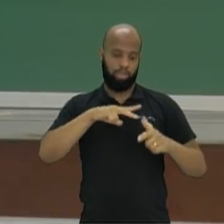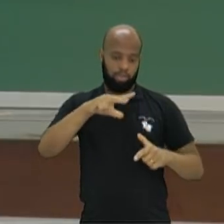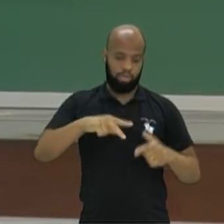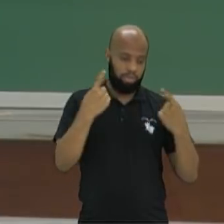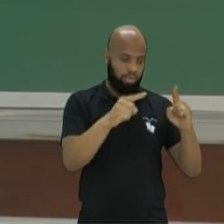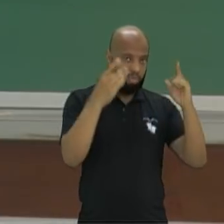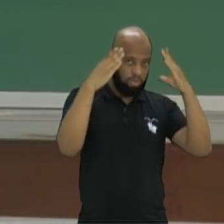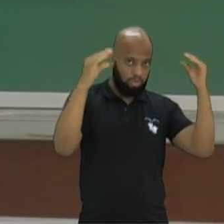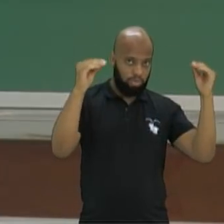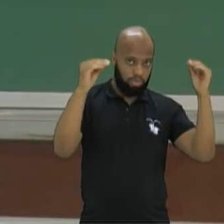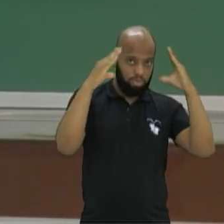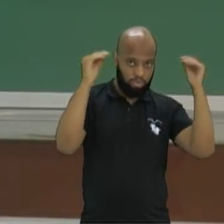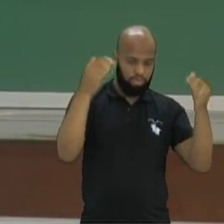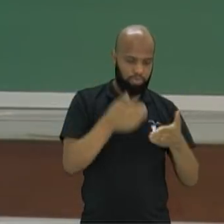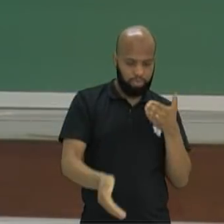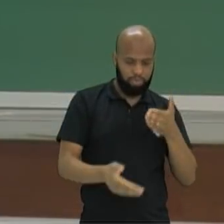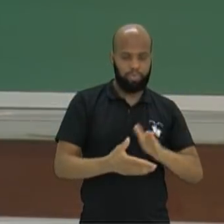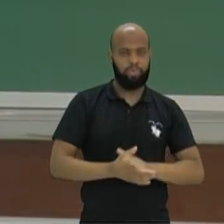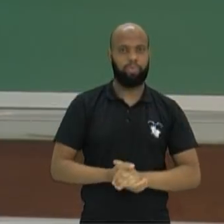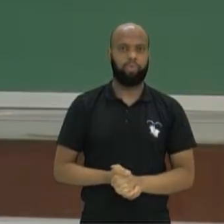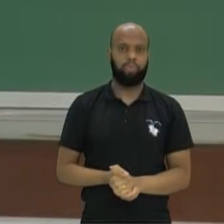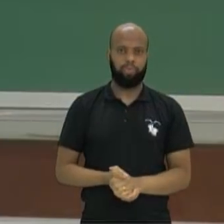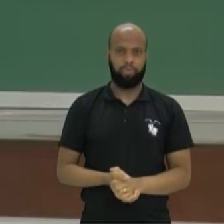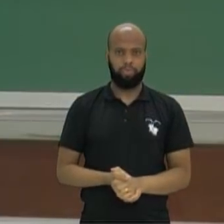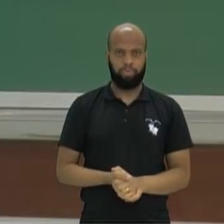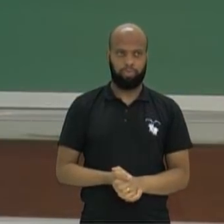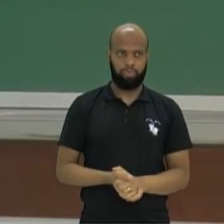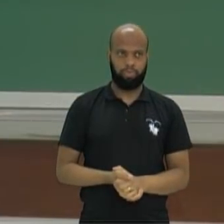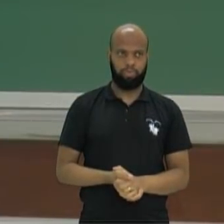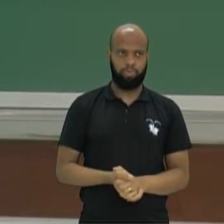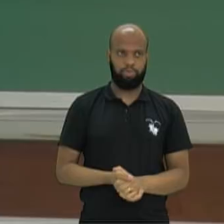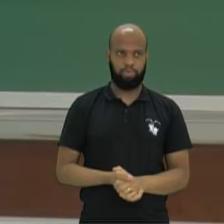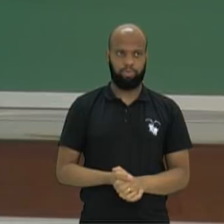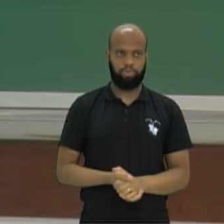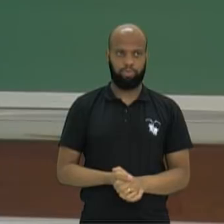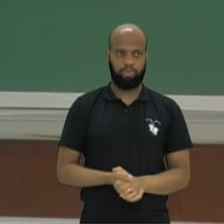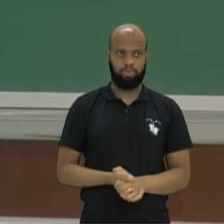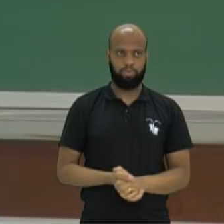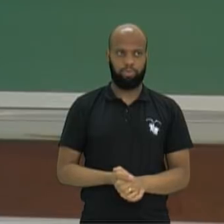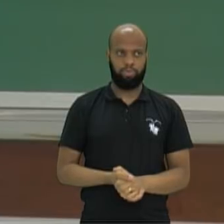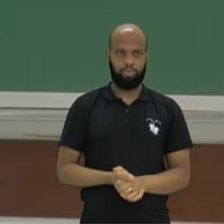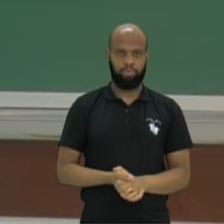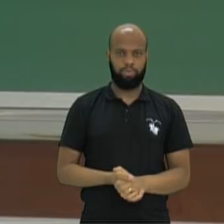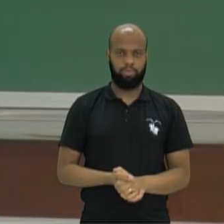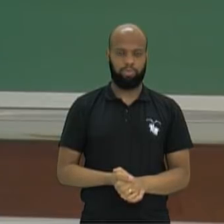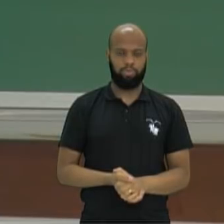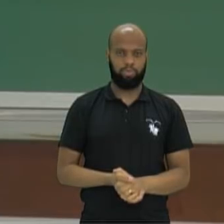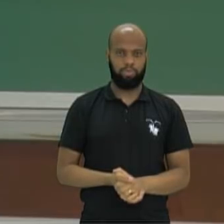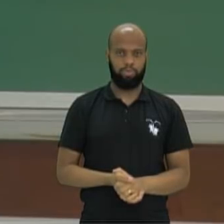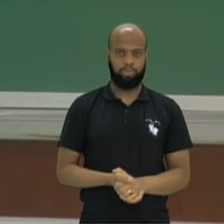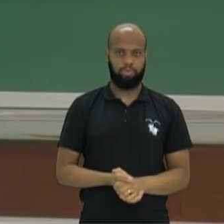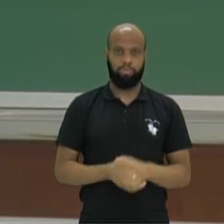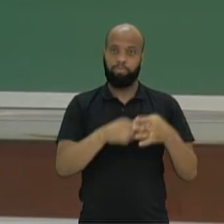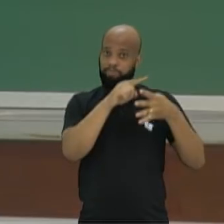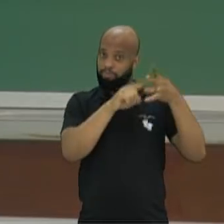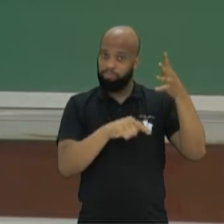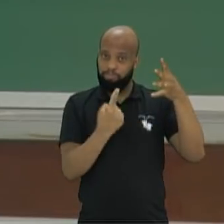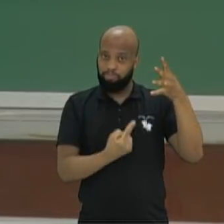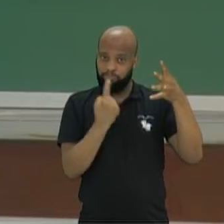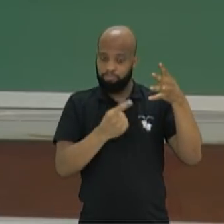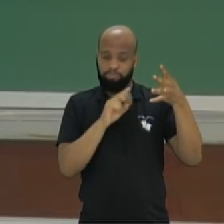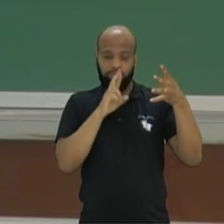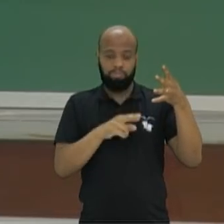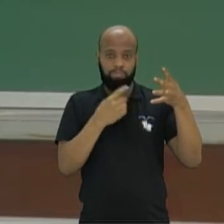a D, é a Batalha dos Capibaríbia, é o nome do rio que tem lá em Recife, mas é até difícil para eu falar. Letra A, B, C ou